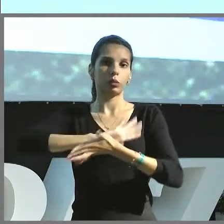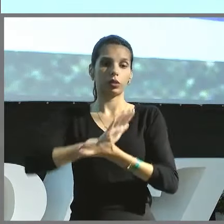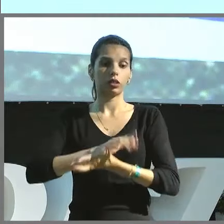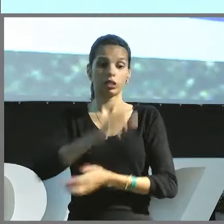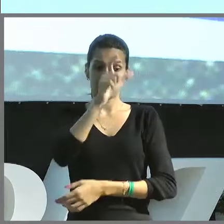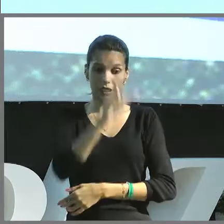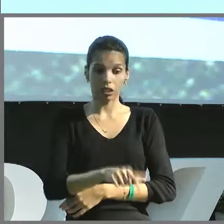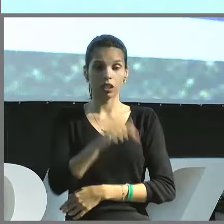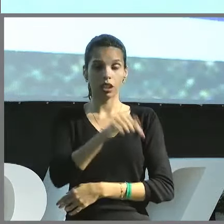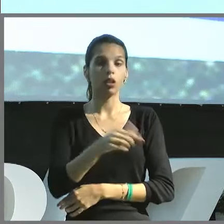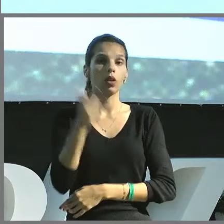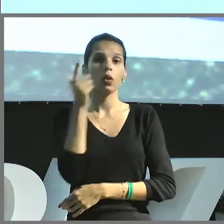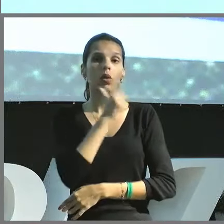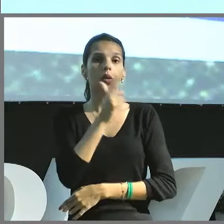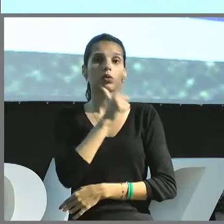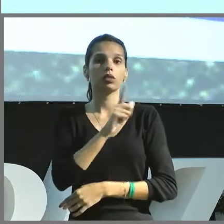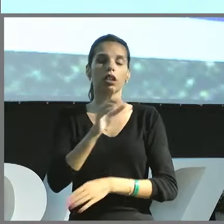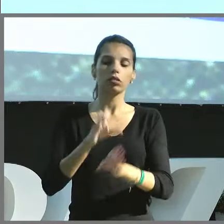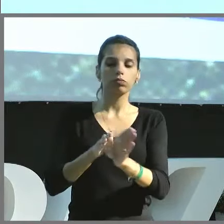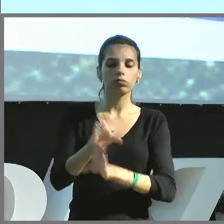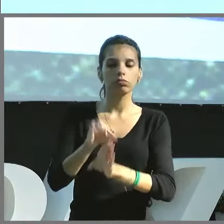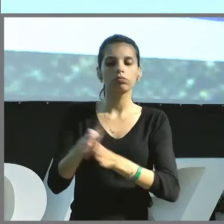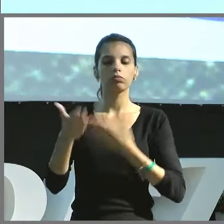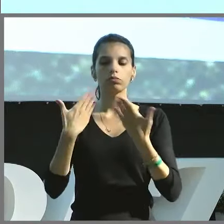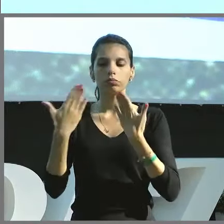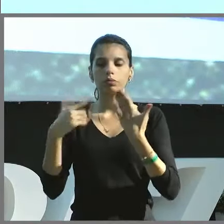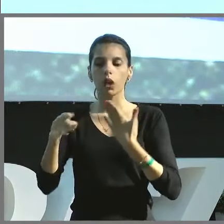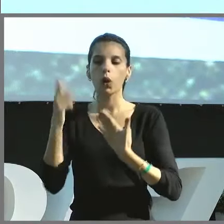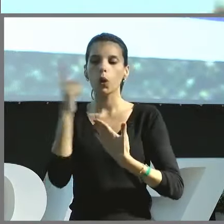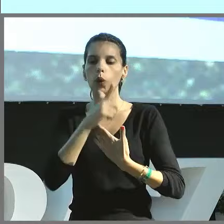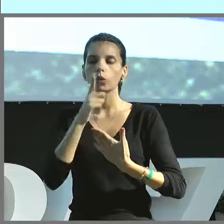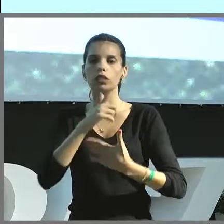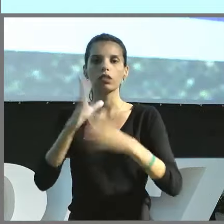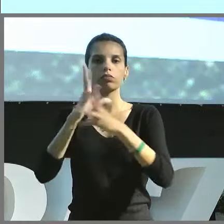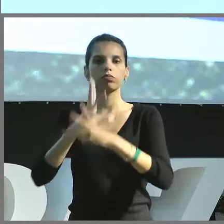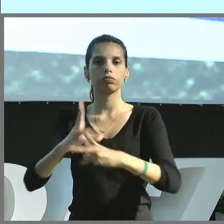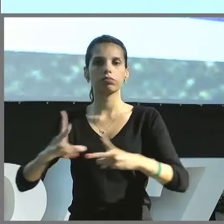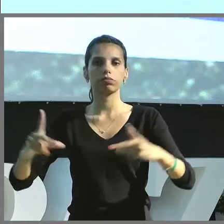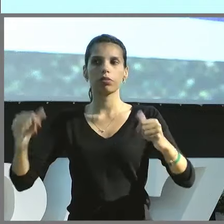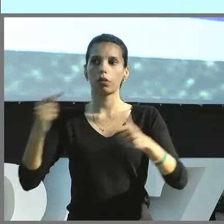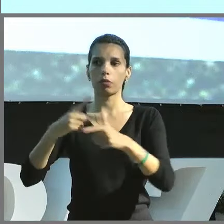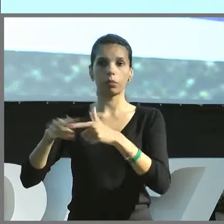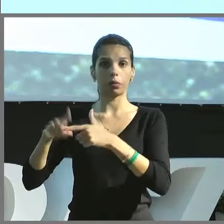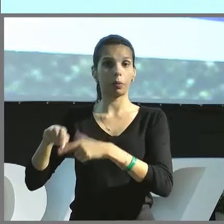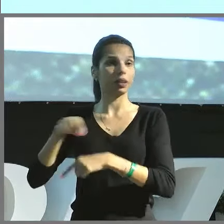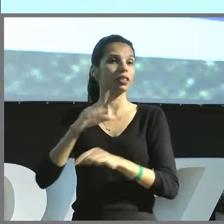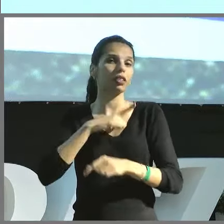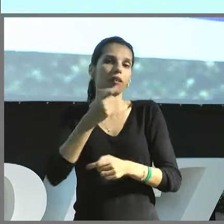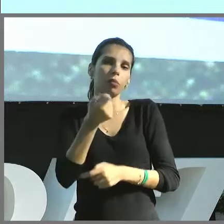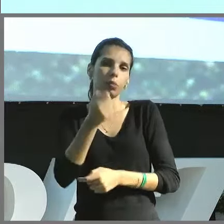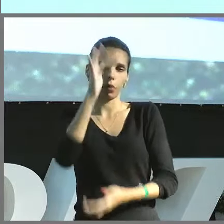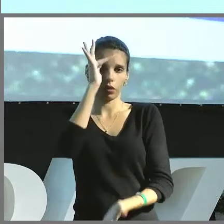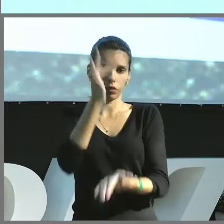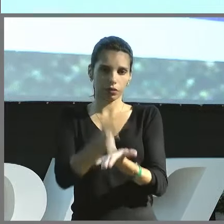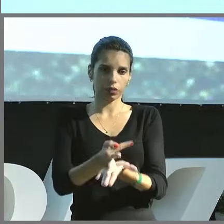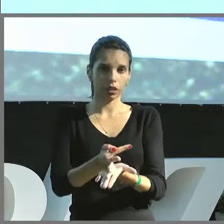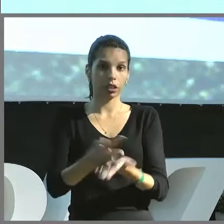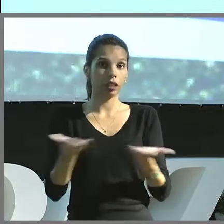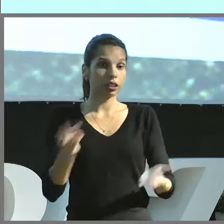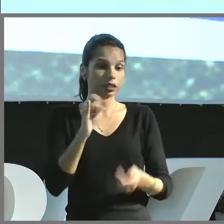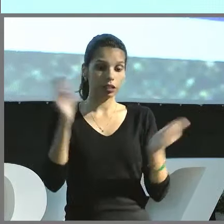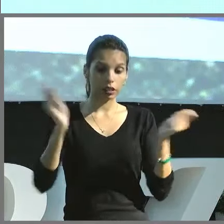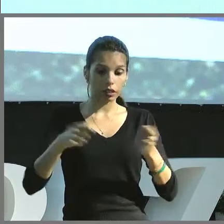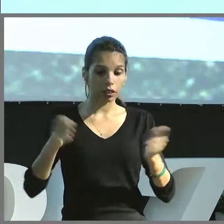capaz de poder curar, depois de dialogando com o pai, que caracteriza a sua pouca fé, para poder ajudar o seu